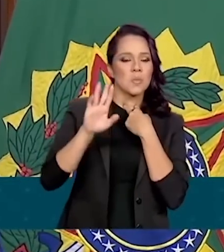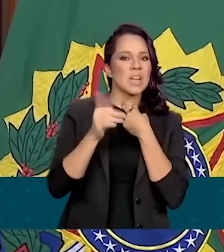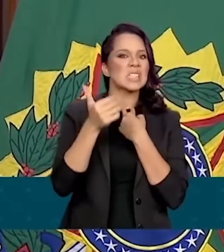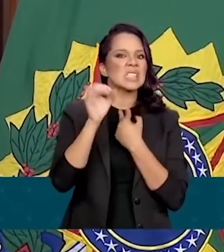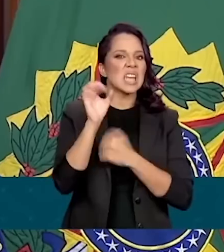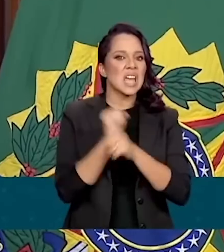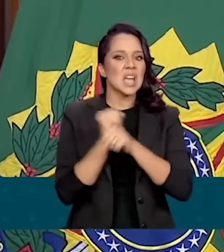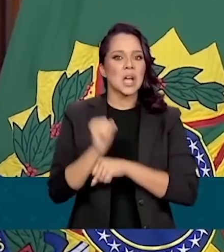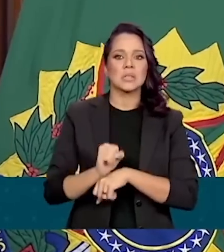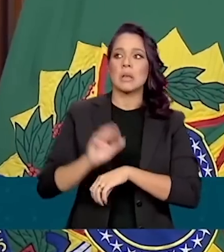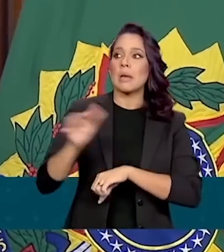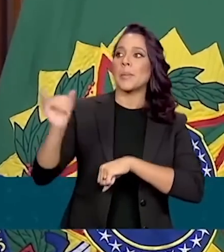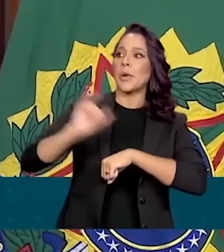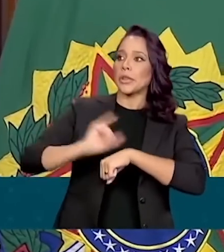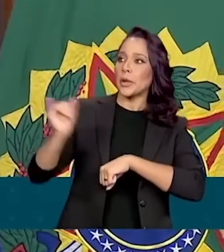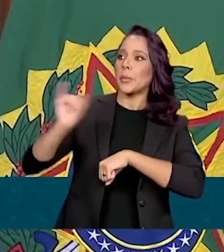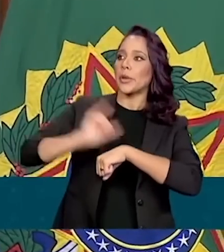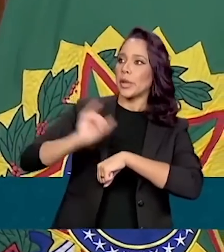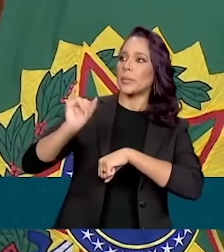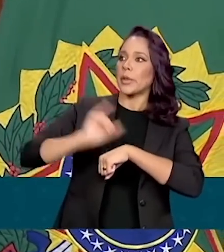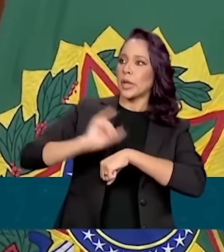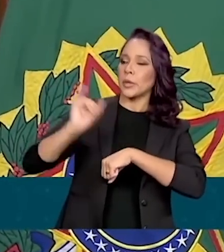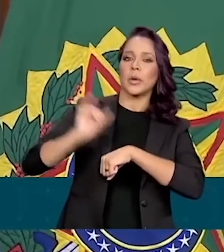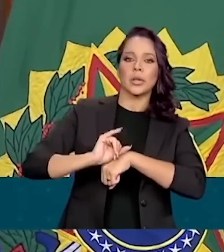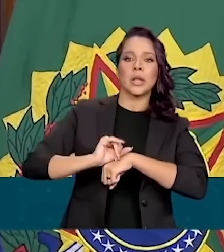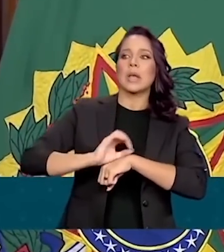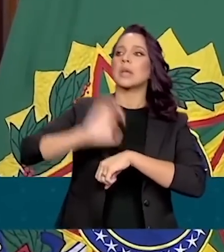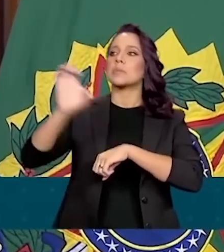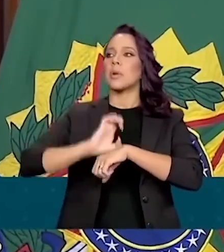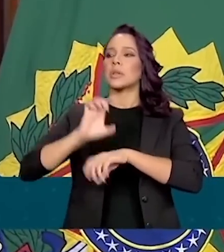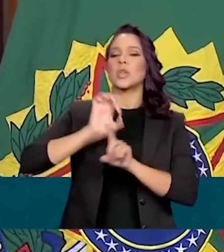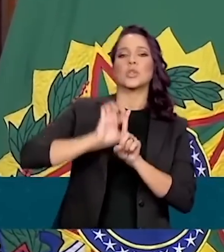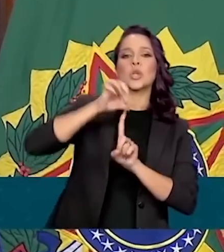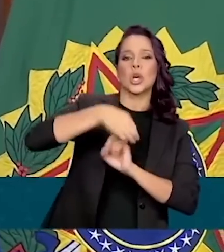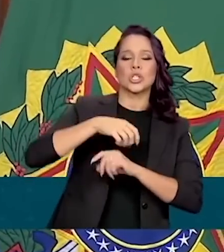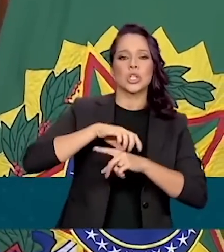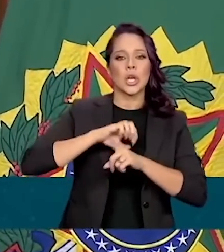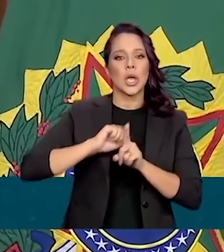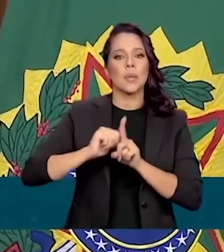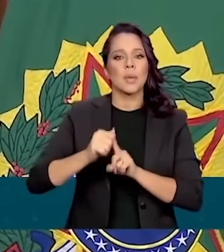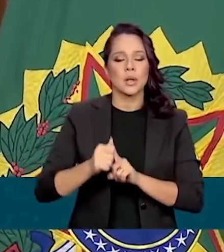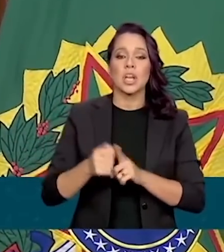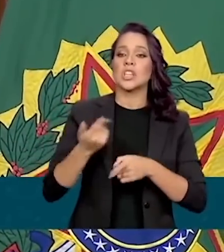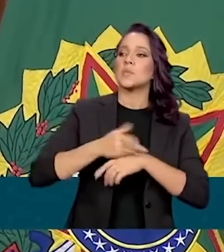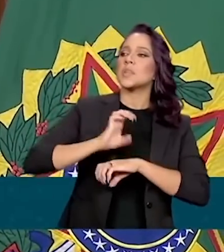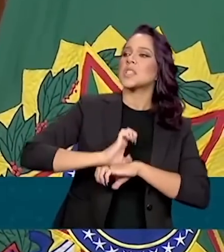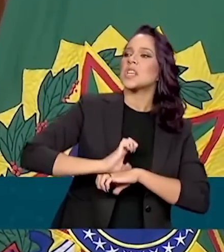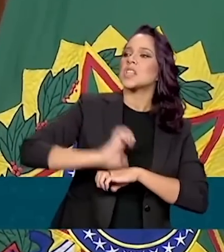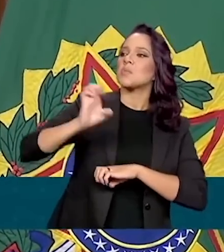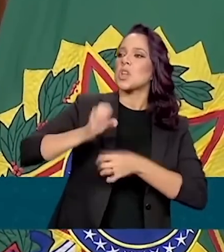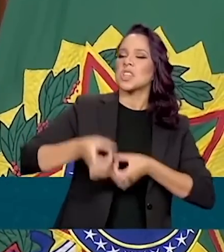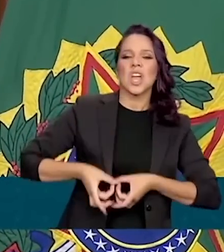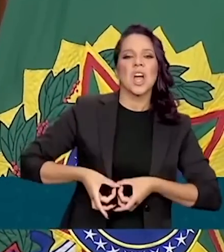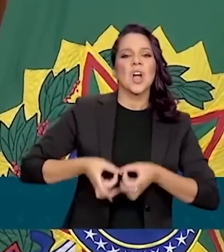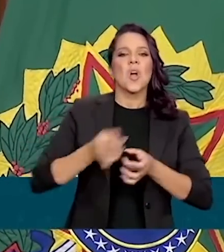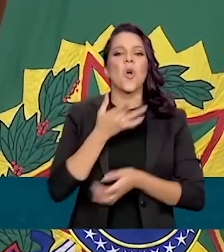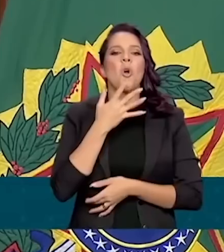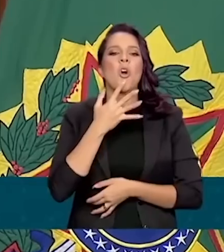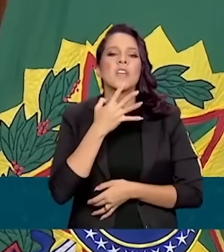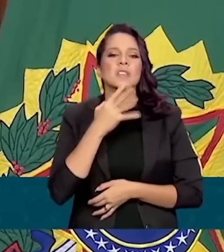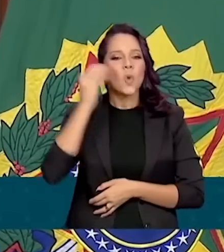século exportando minério de ferro e só exportando soja ou milho. Nós temos que exportar conhecimento,